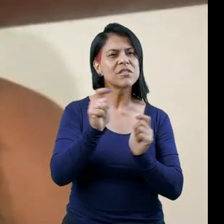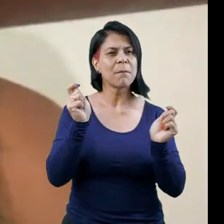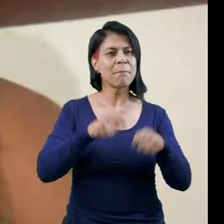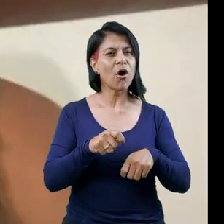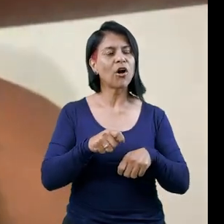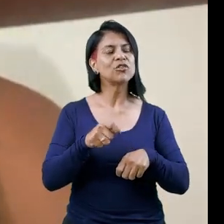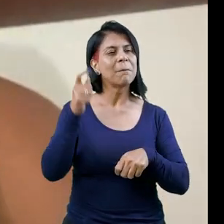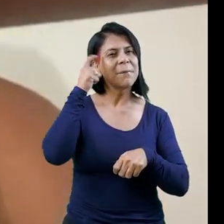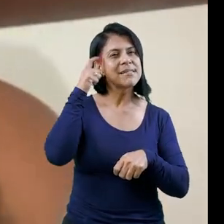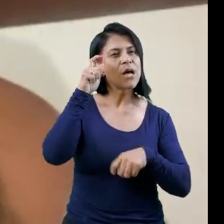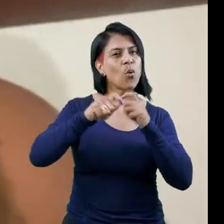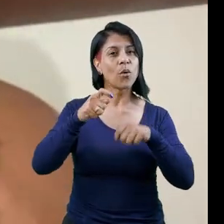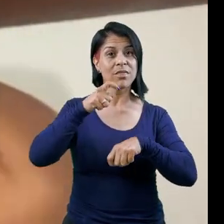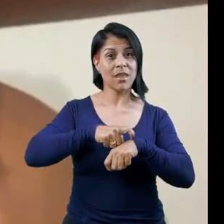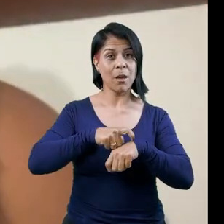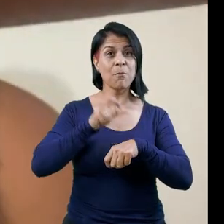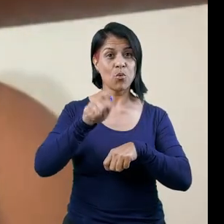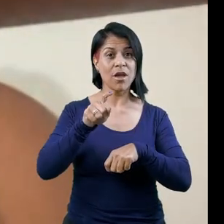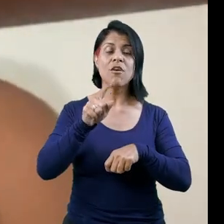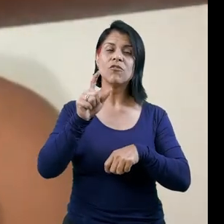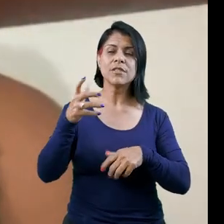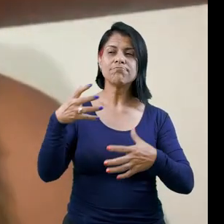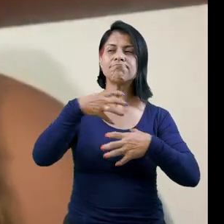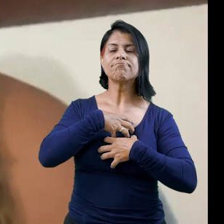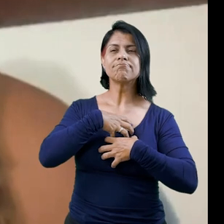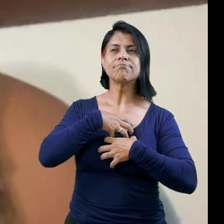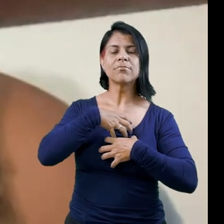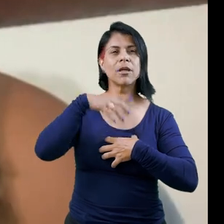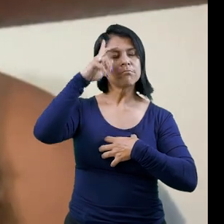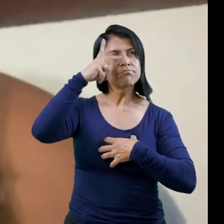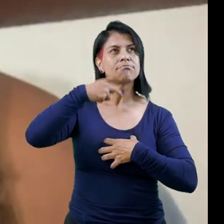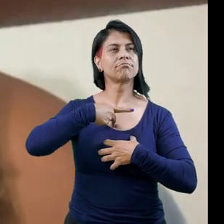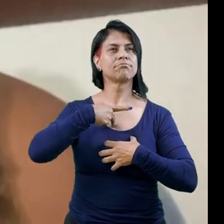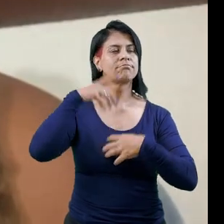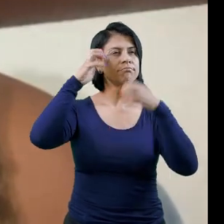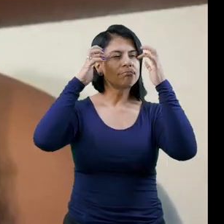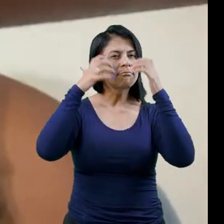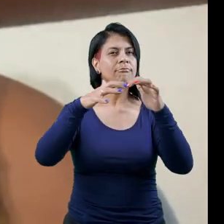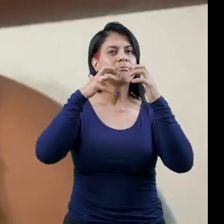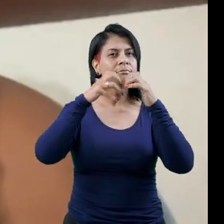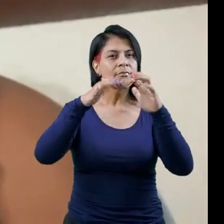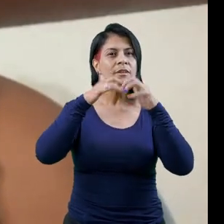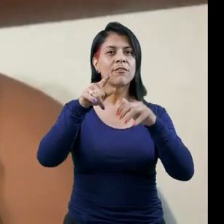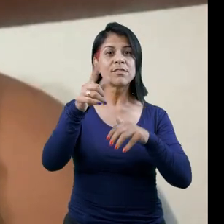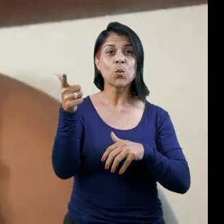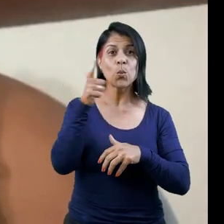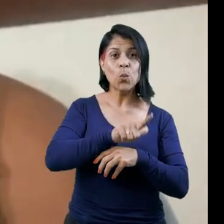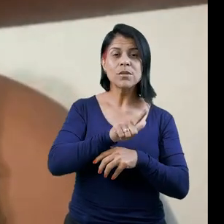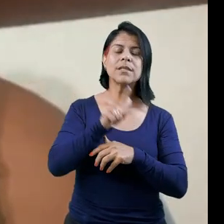para escutar, para se escutar, para ouvir os sons